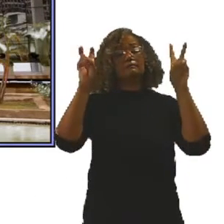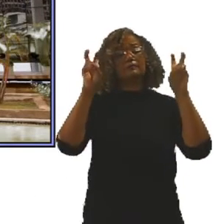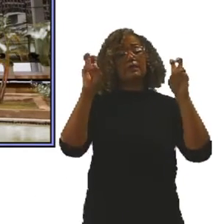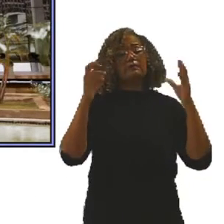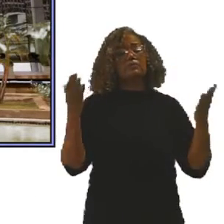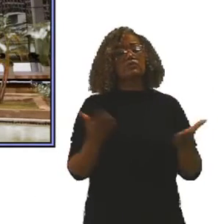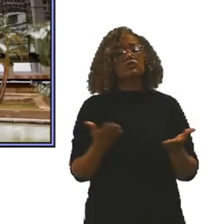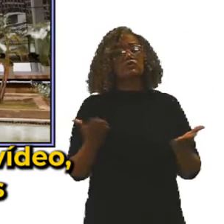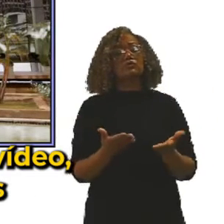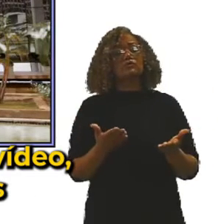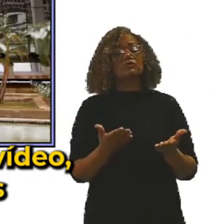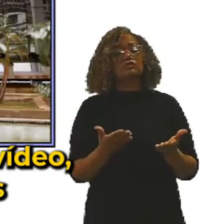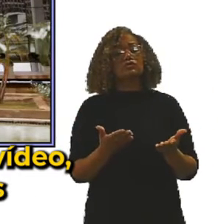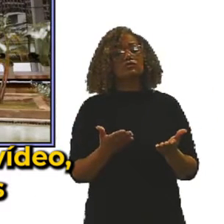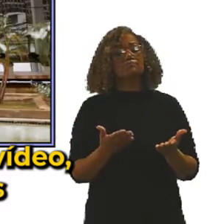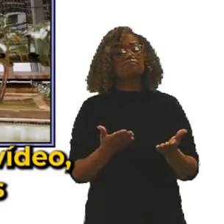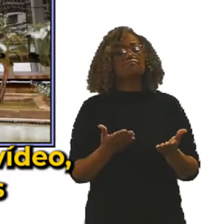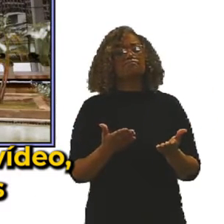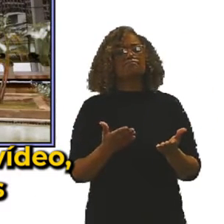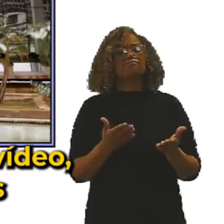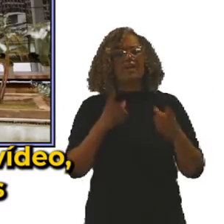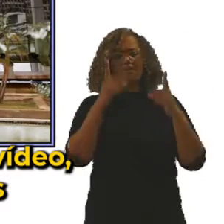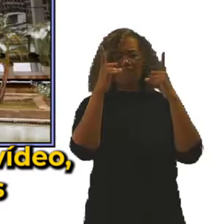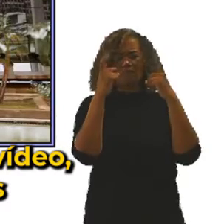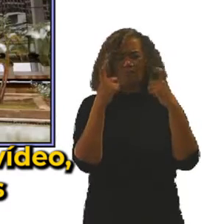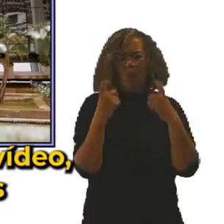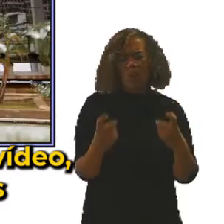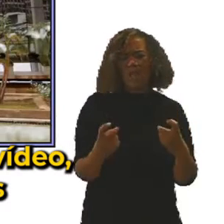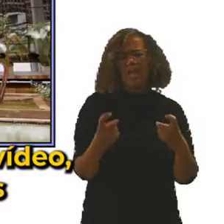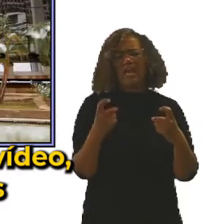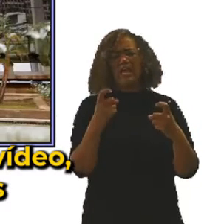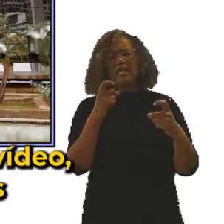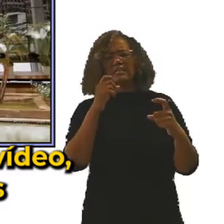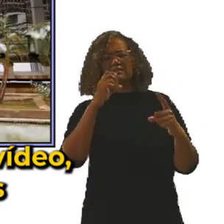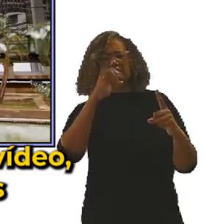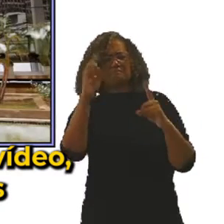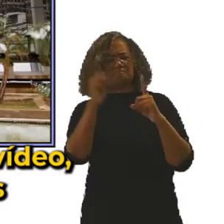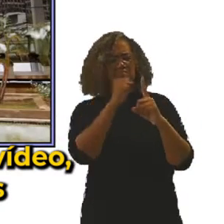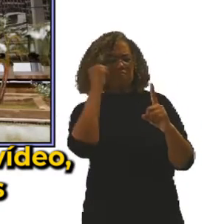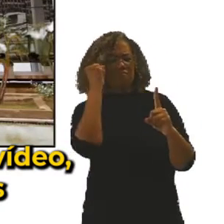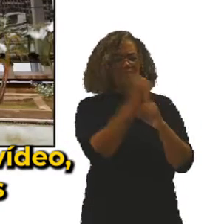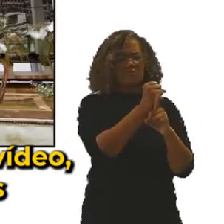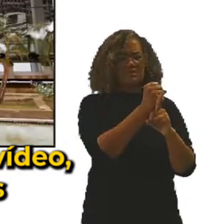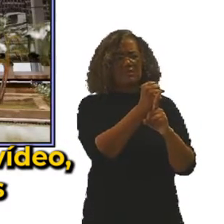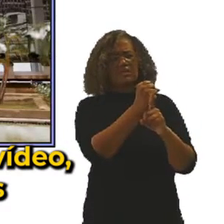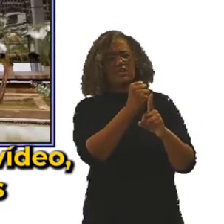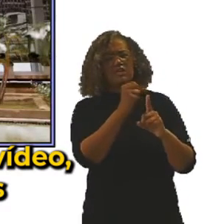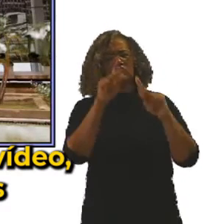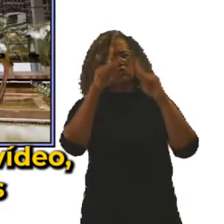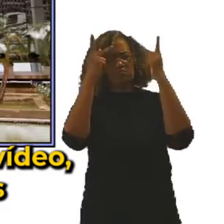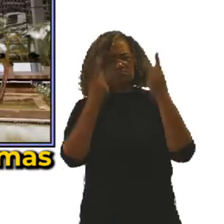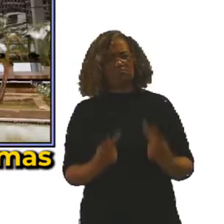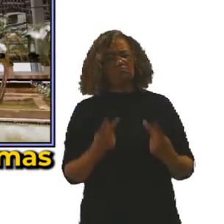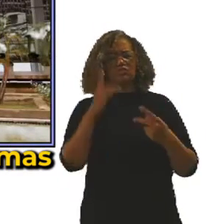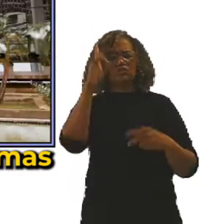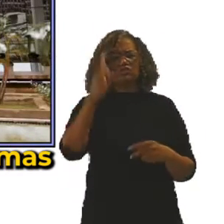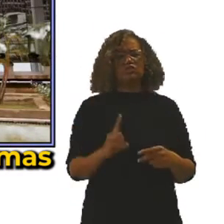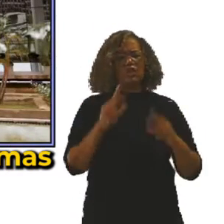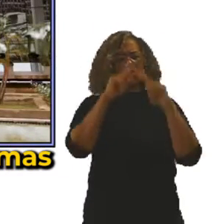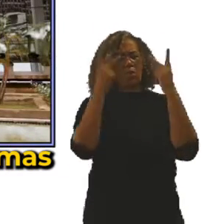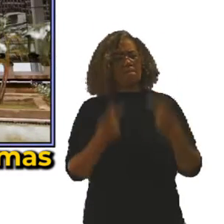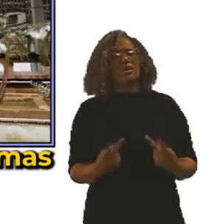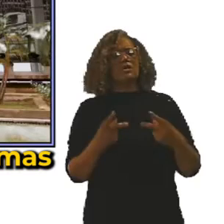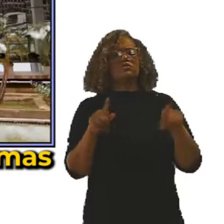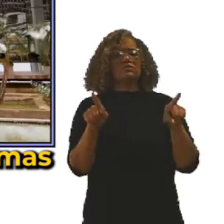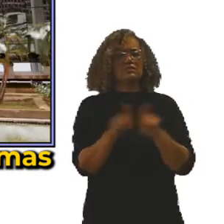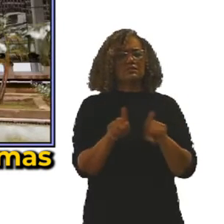da webinar. Os temas violência doméstica, feminicídio, direitos humanos estão entrelaçados e estão na pauta